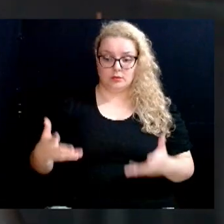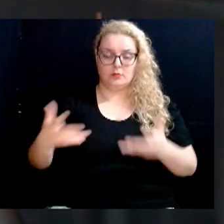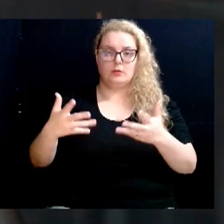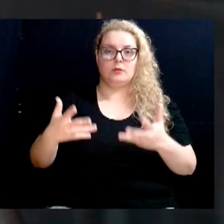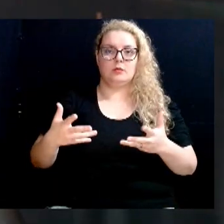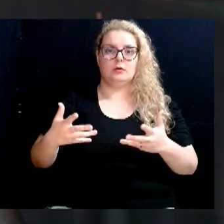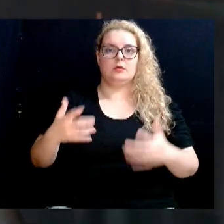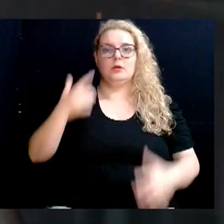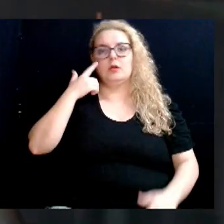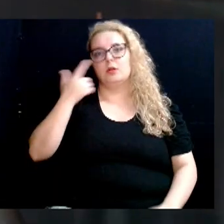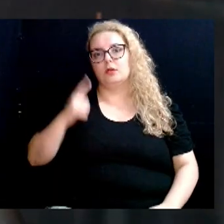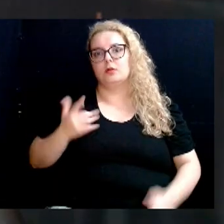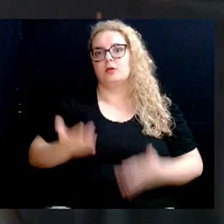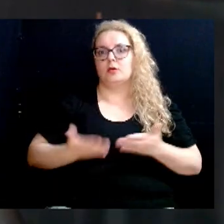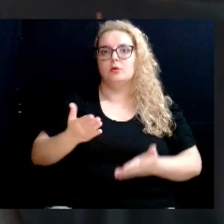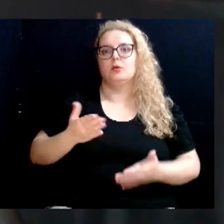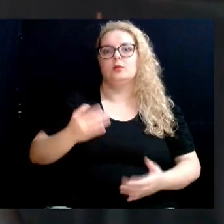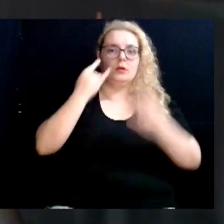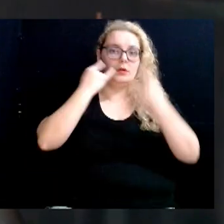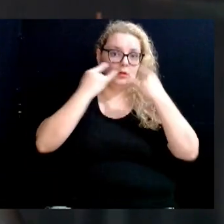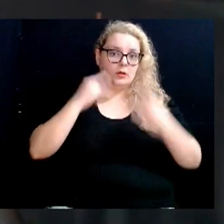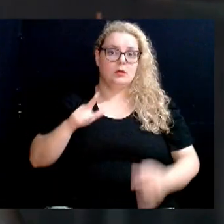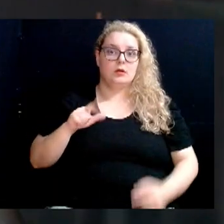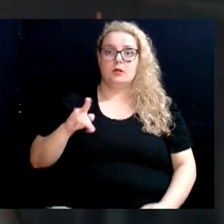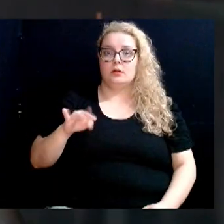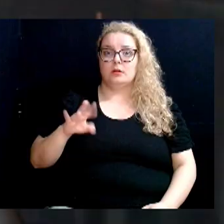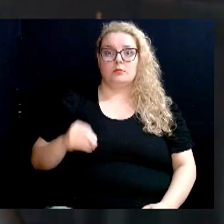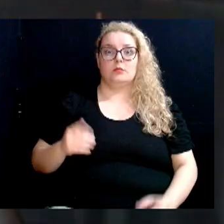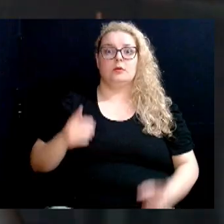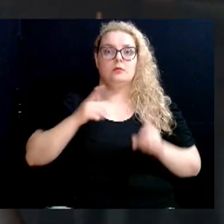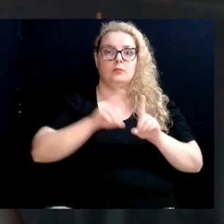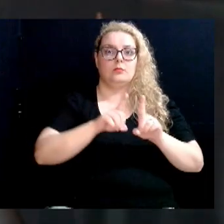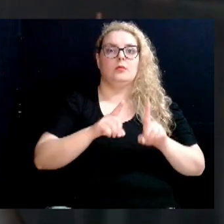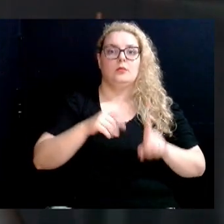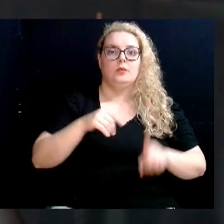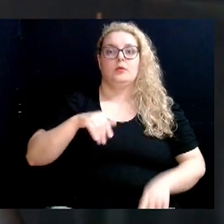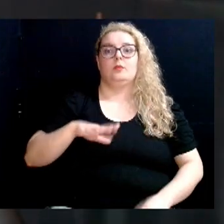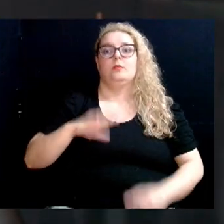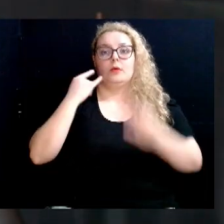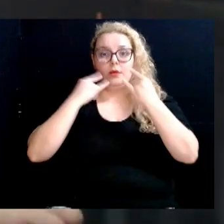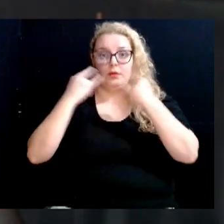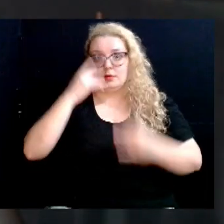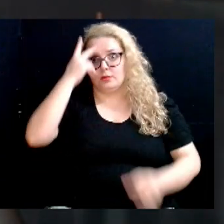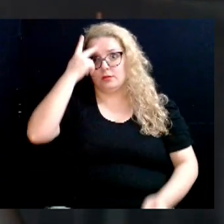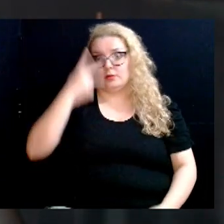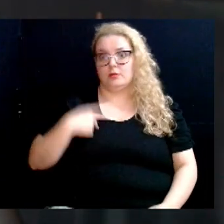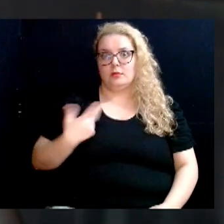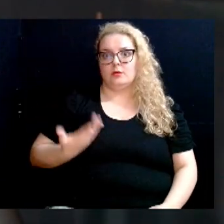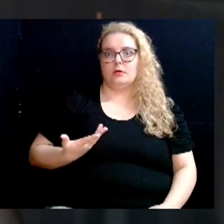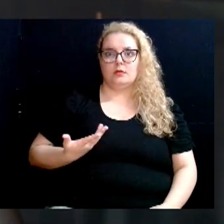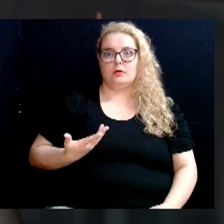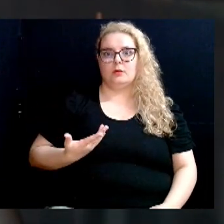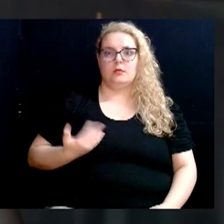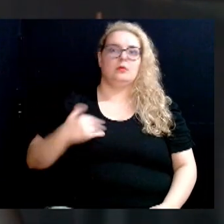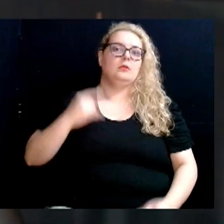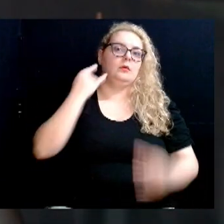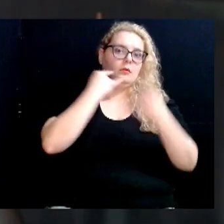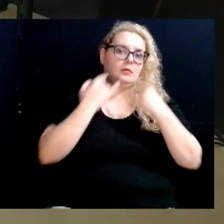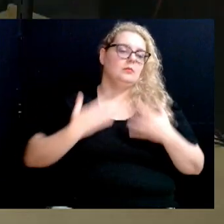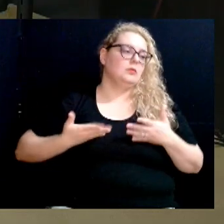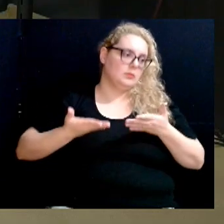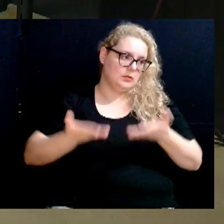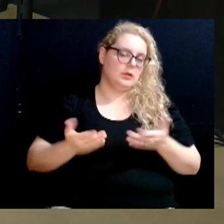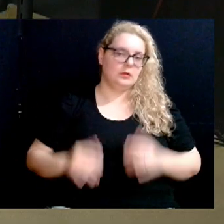estar nutrindo o interesse que você tem pelo seu parceiro. Porque quanto mais interessado em você tá, mais interessante você se apresenta. Sim,